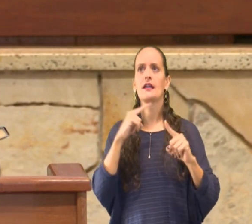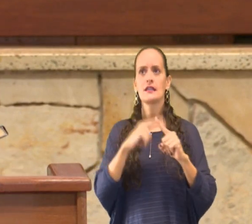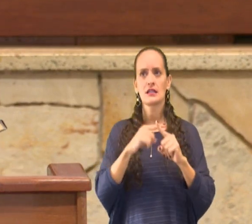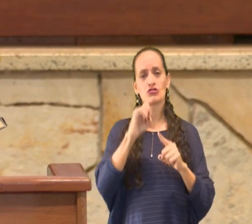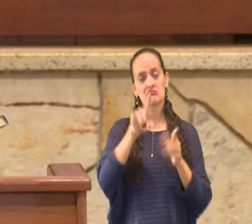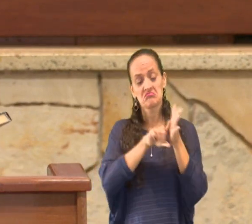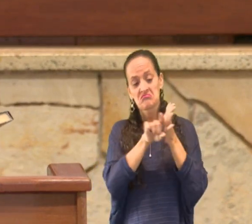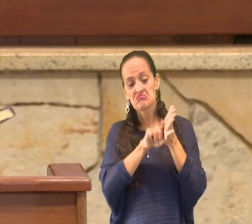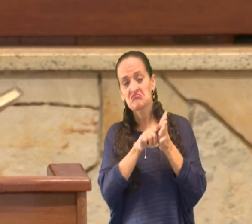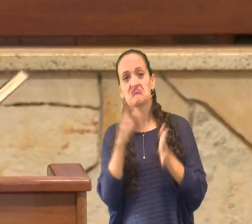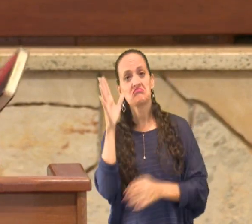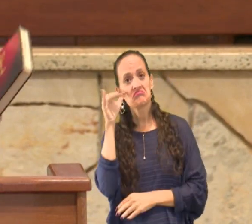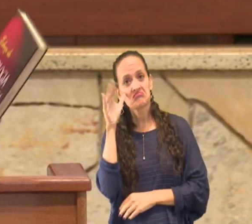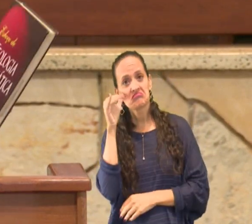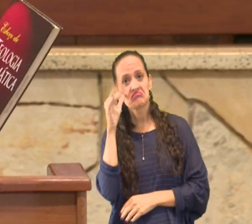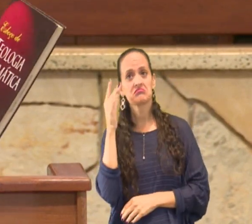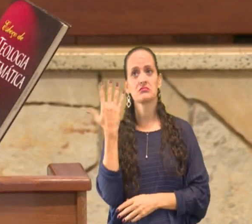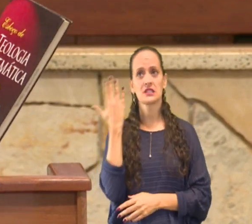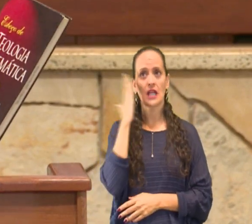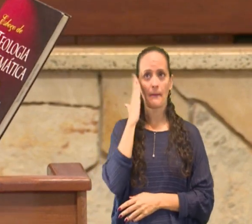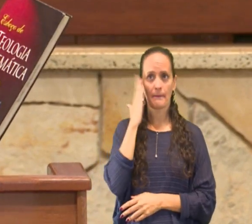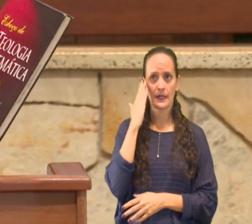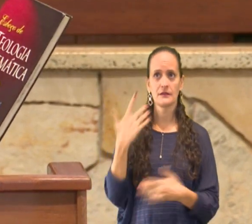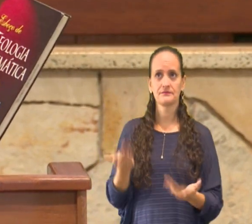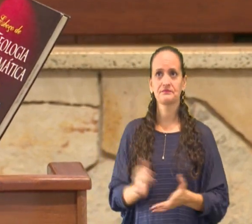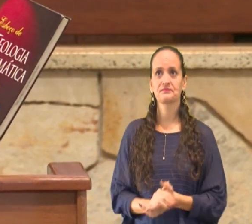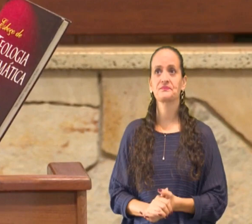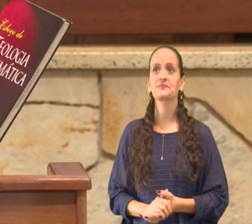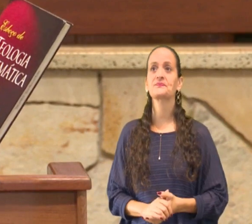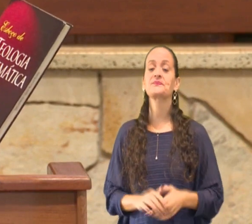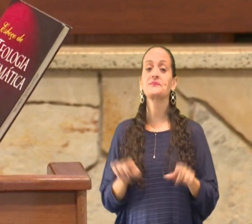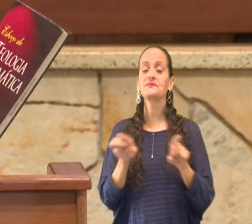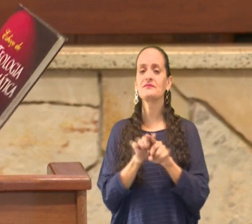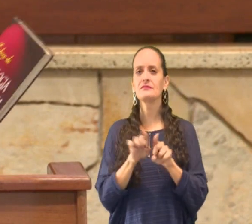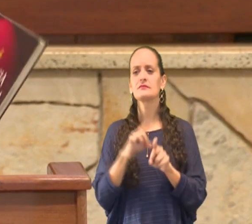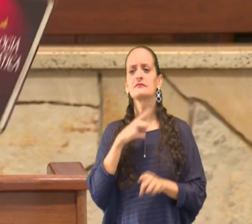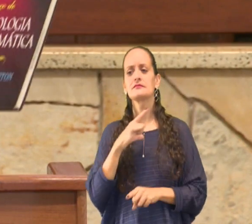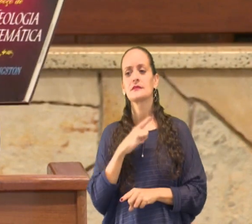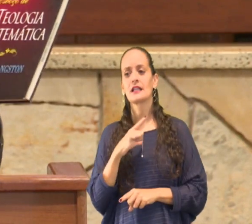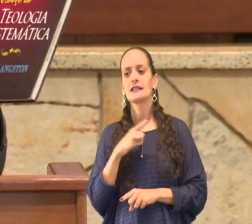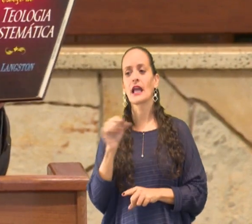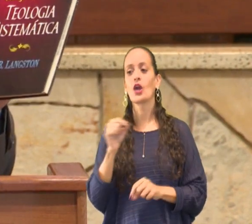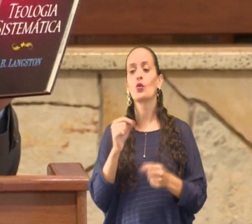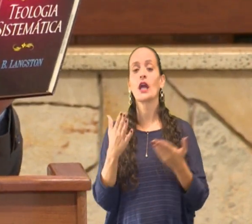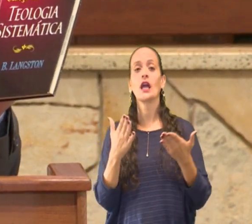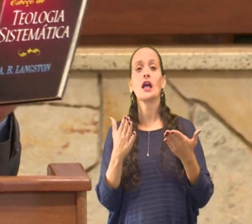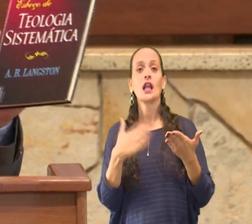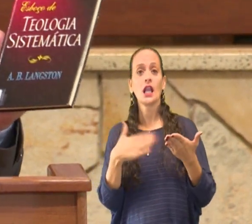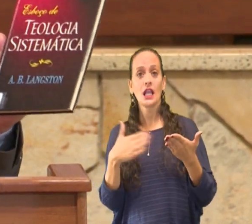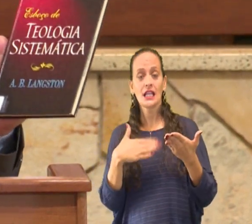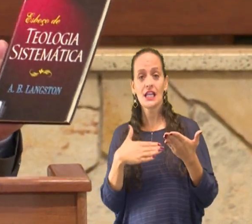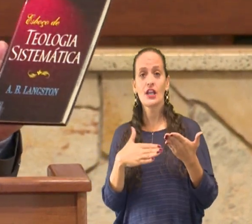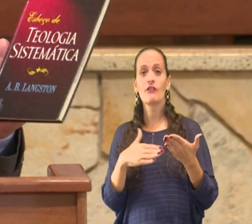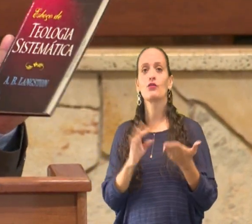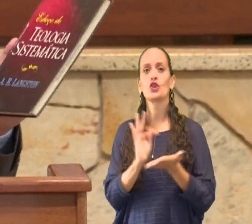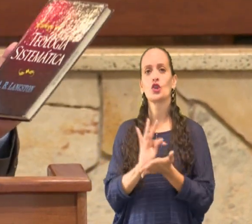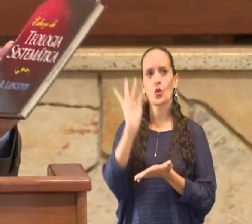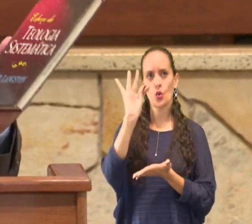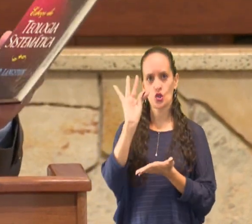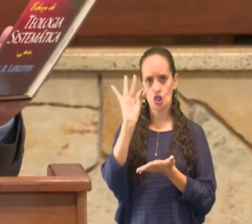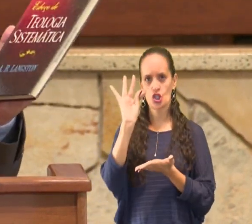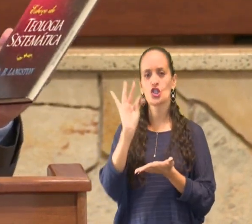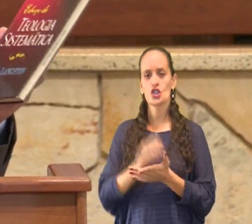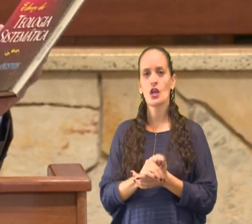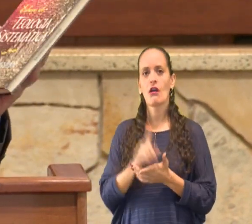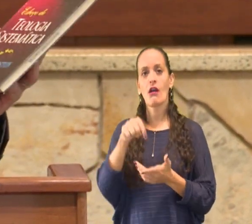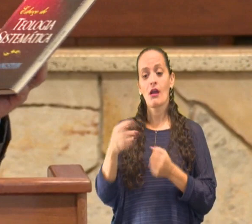sua consulta, o seu empréstimo. Temos também esboço de teologia sistemática de Langston, que também é uma teologia que tem uma base muito